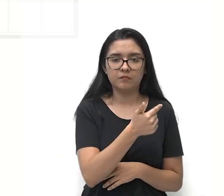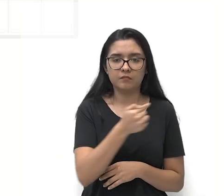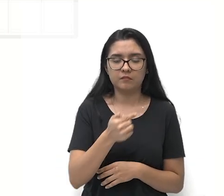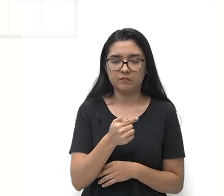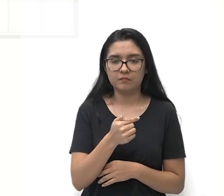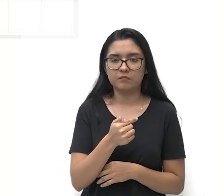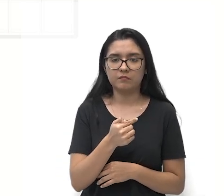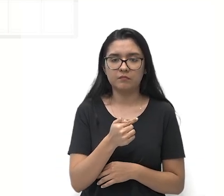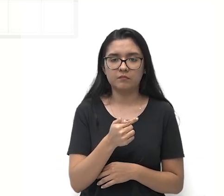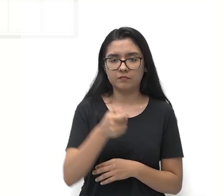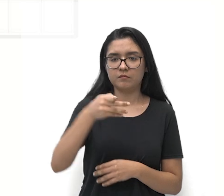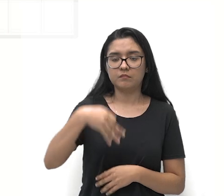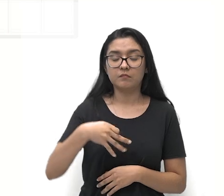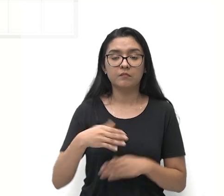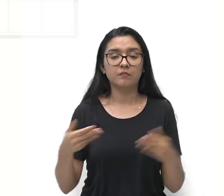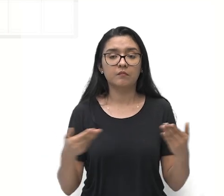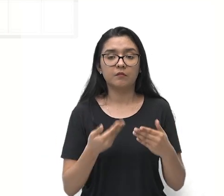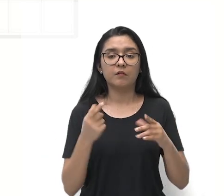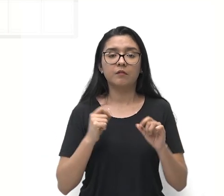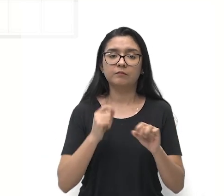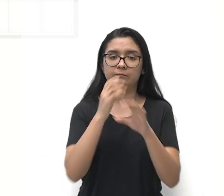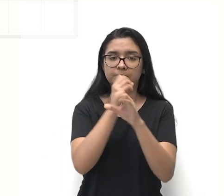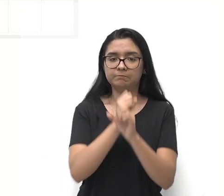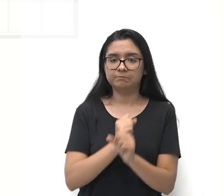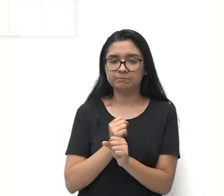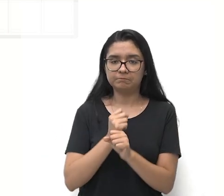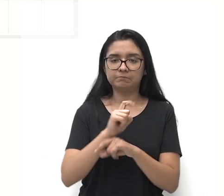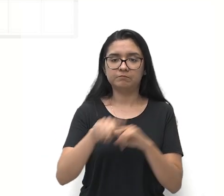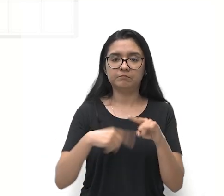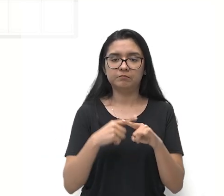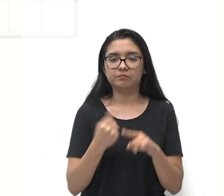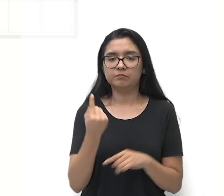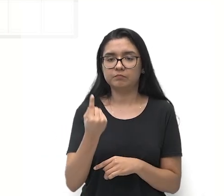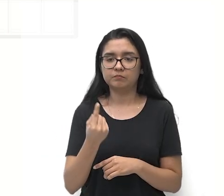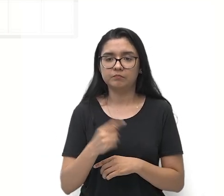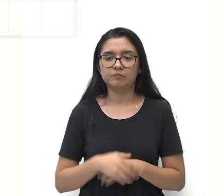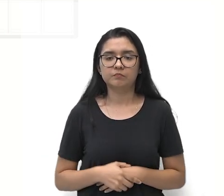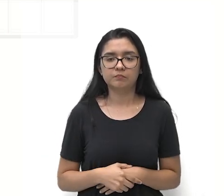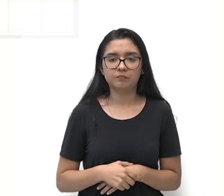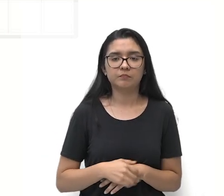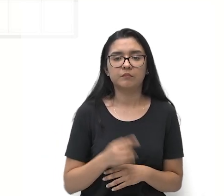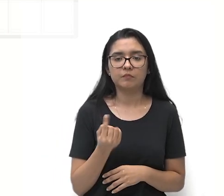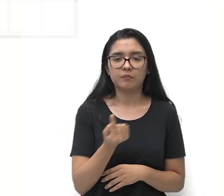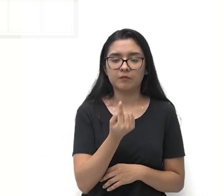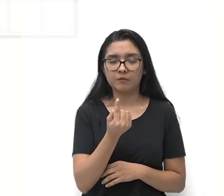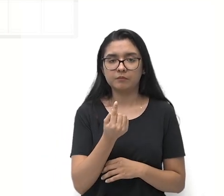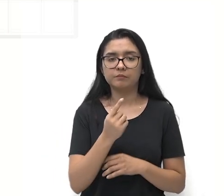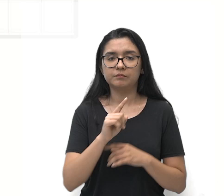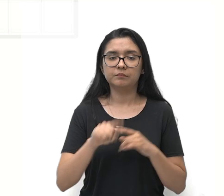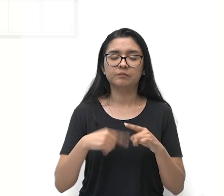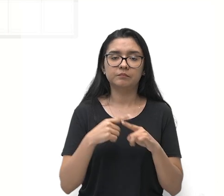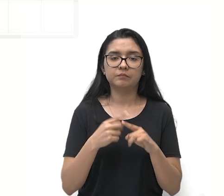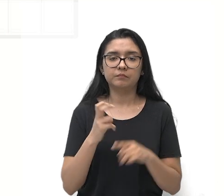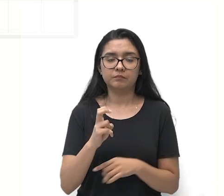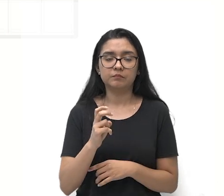Correto? Agora, multiplicando por 1. 1 vezes 5, 5. 1 vezes